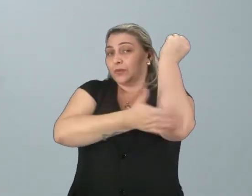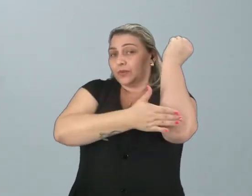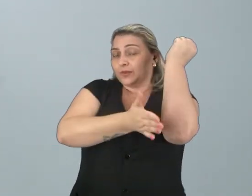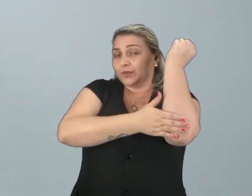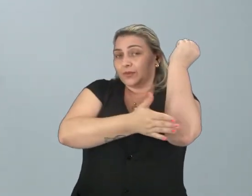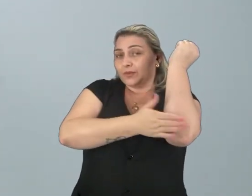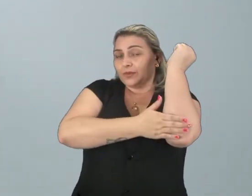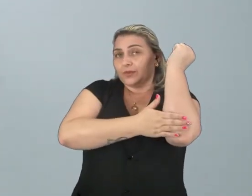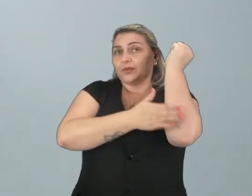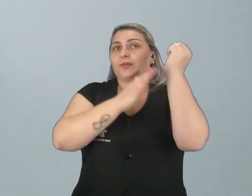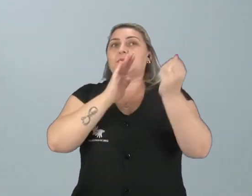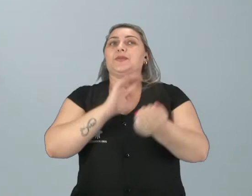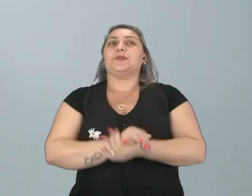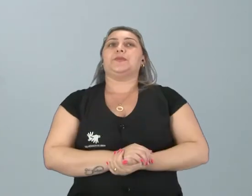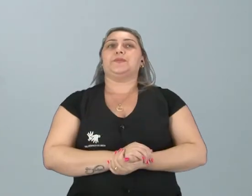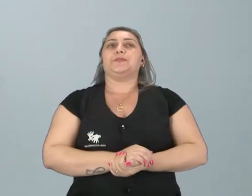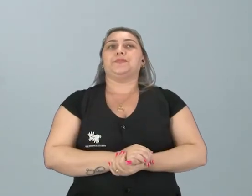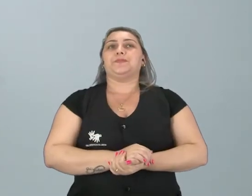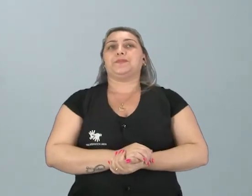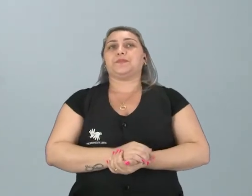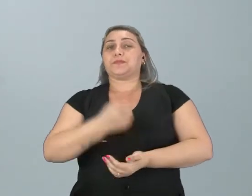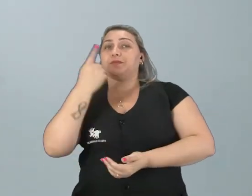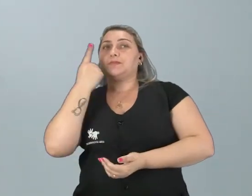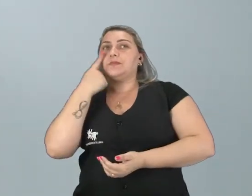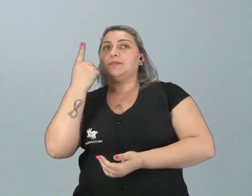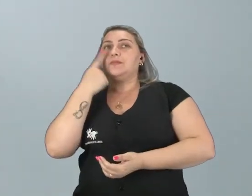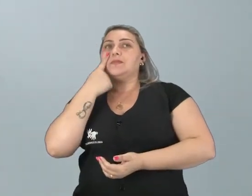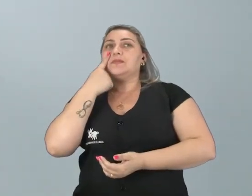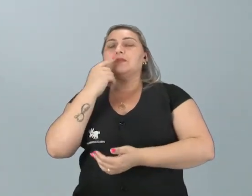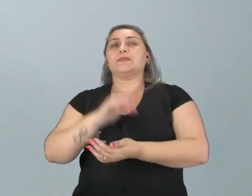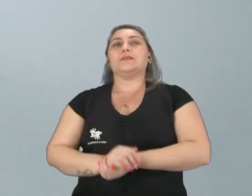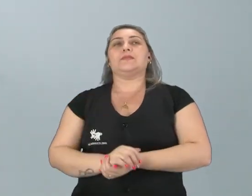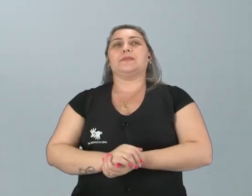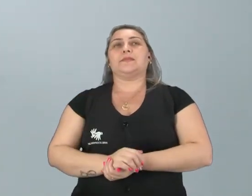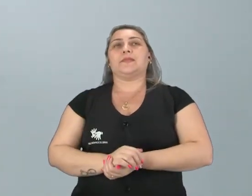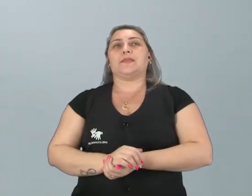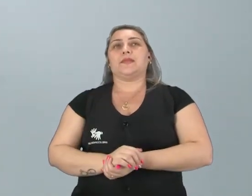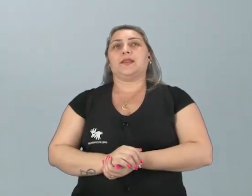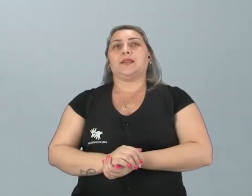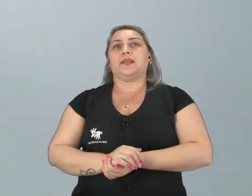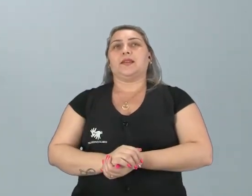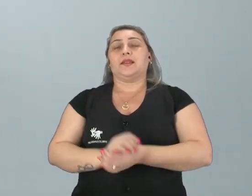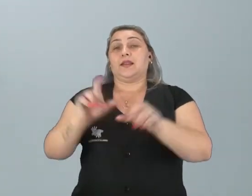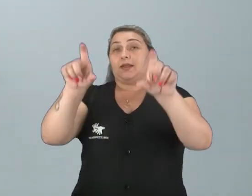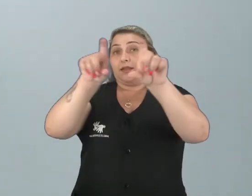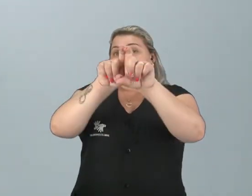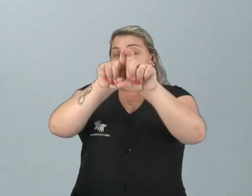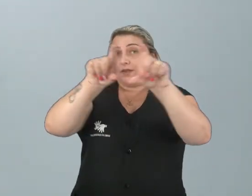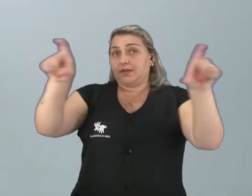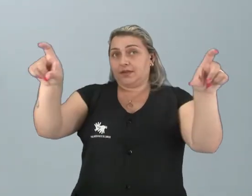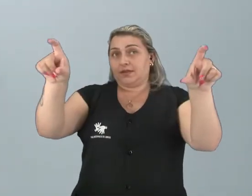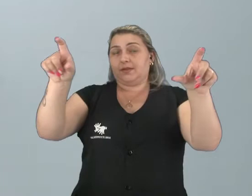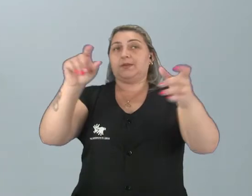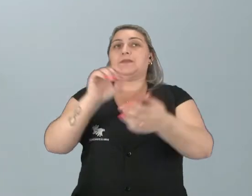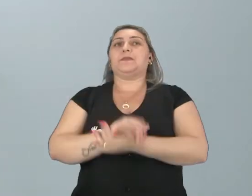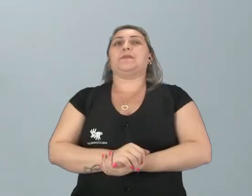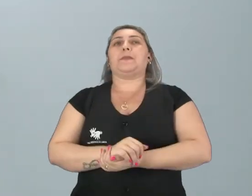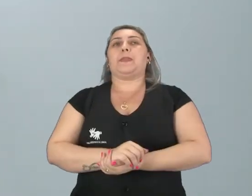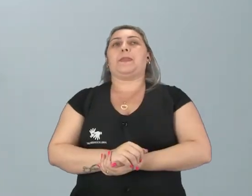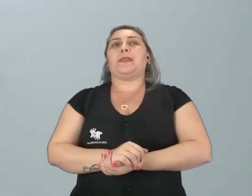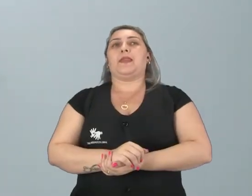Nesse caso foi intencional, tá? Olha outro exemplo de ambiguidade, porém na tirinha está com